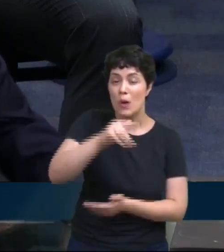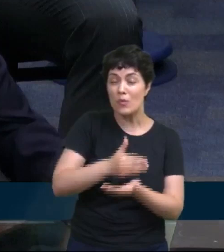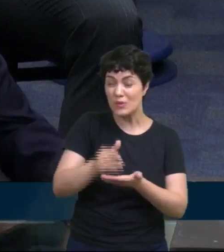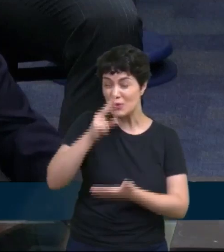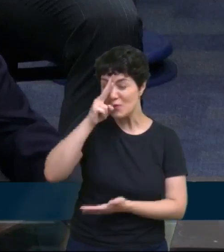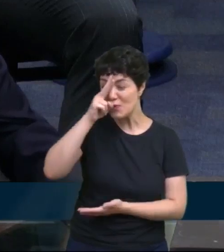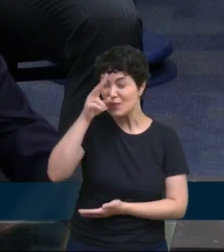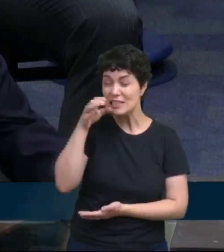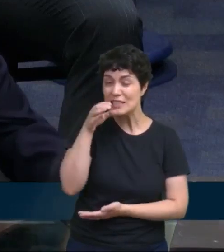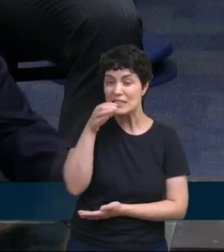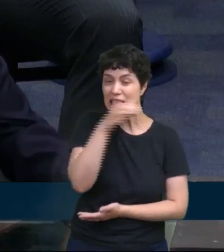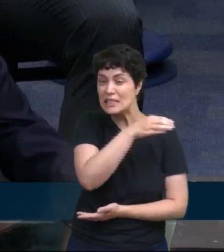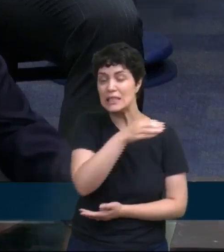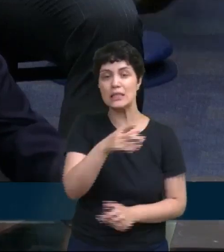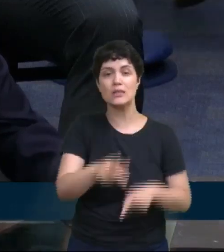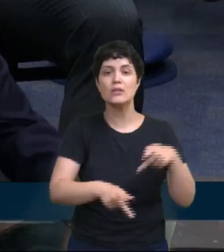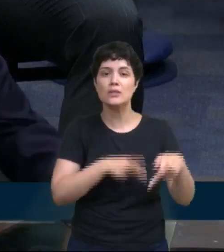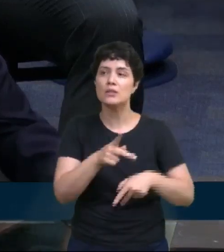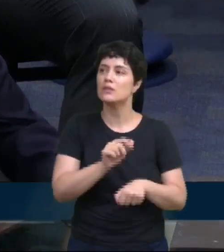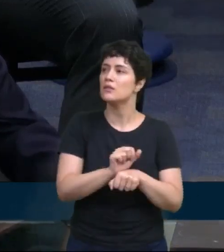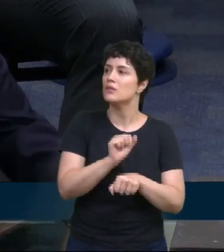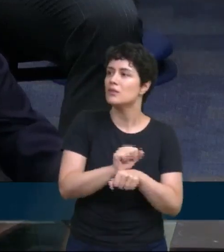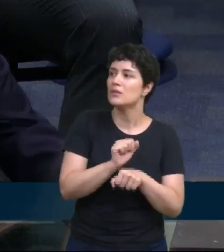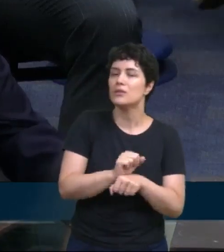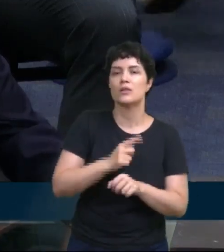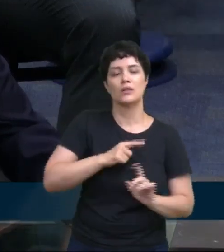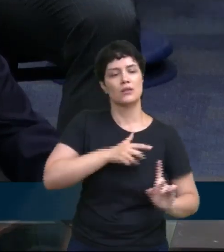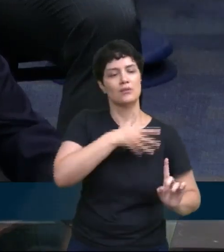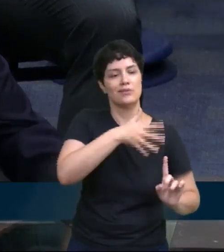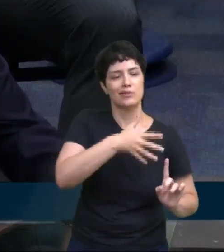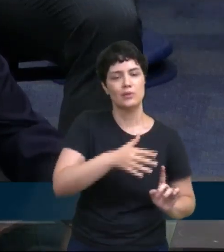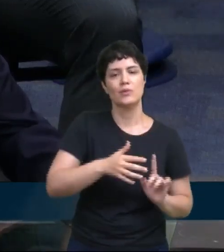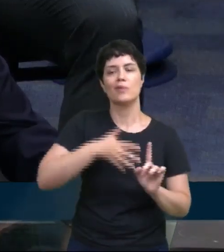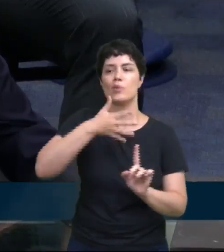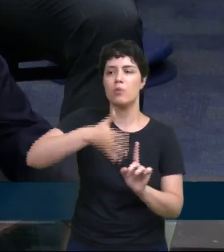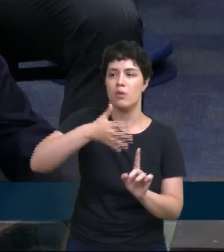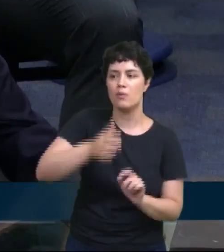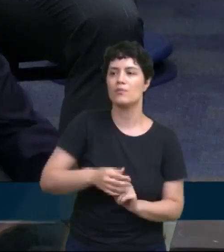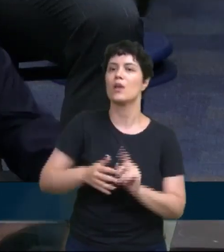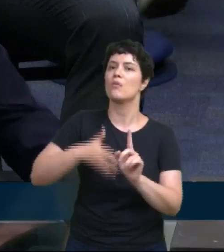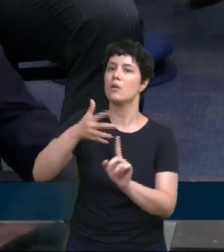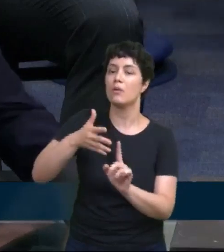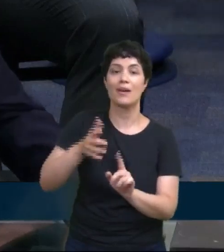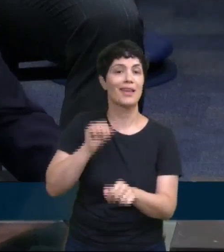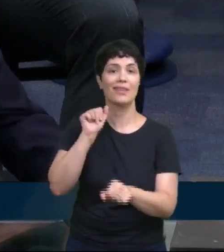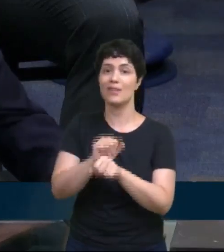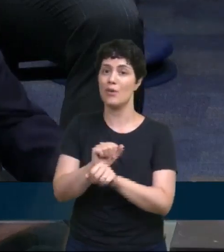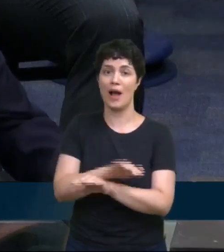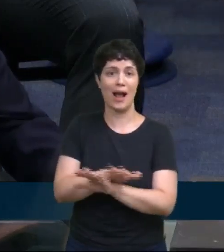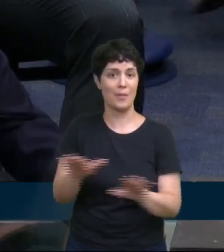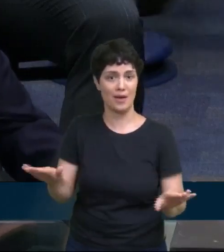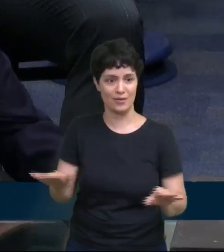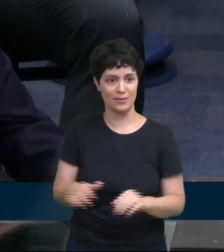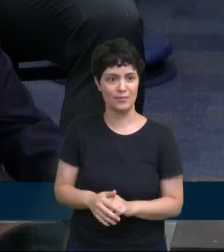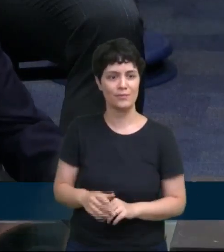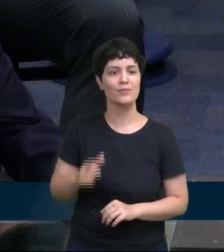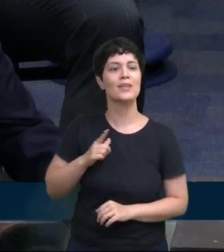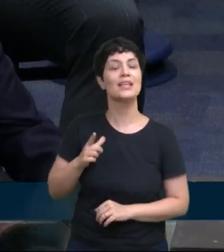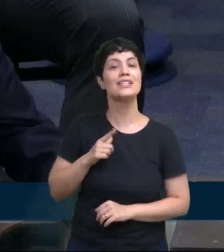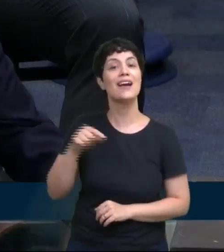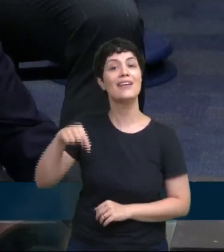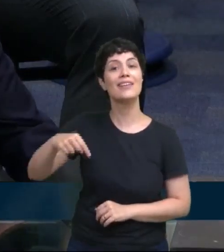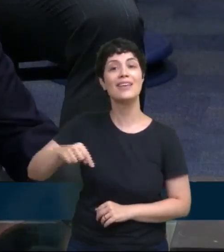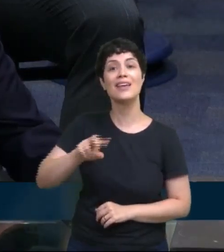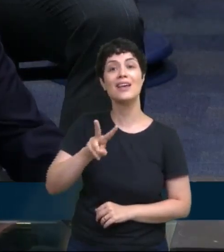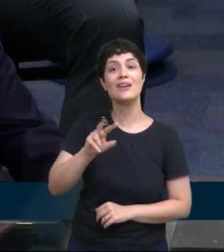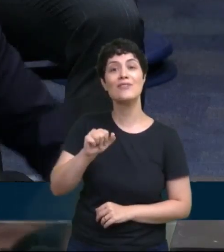sombras, e aquela lista de falas não parava. E, em algum momento, chamaram e era o Walter aqui, que trabalha na casa,